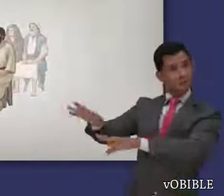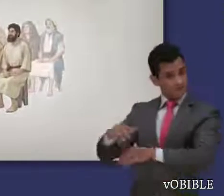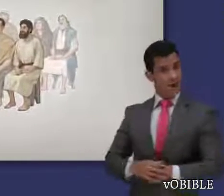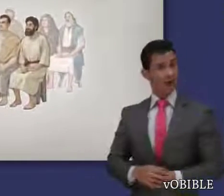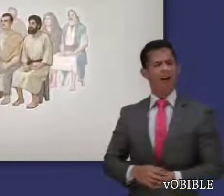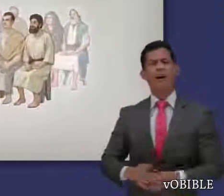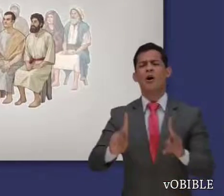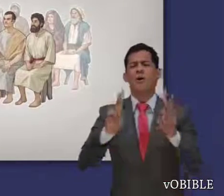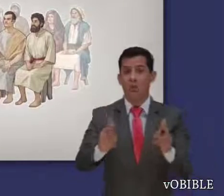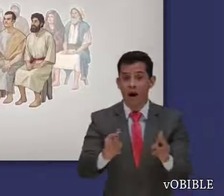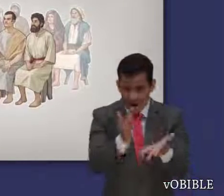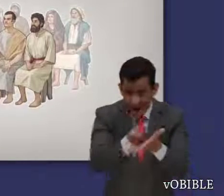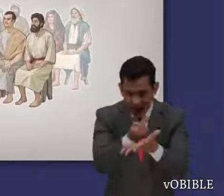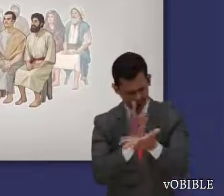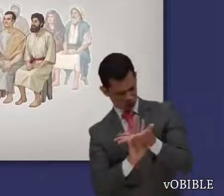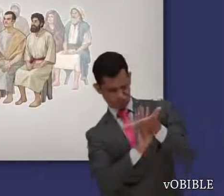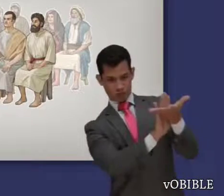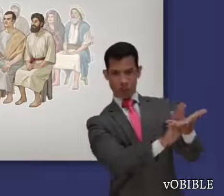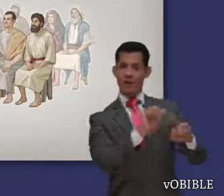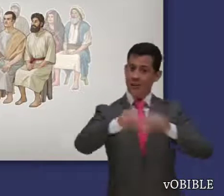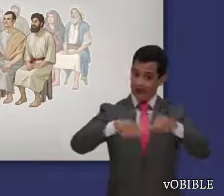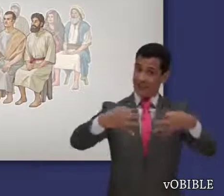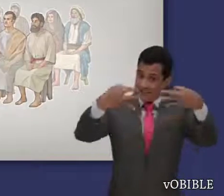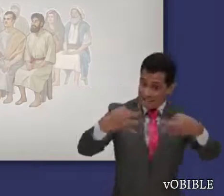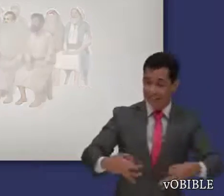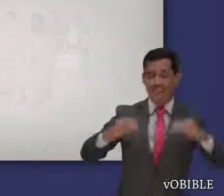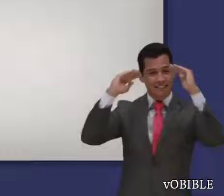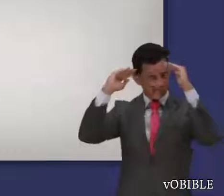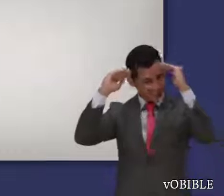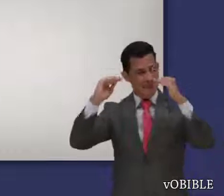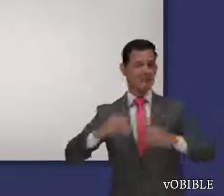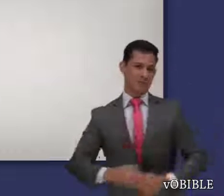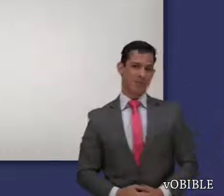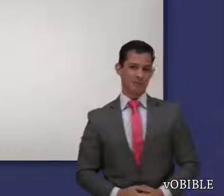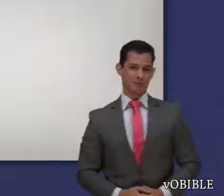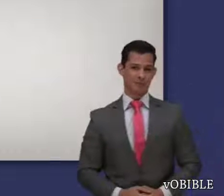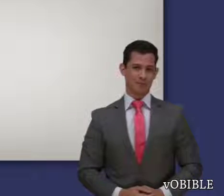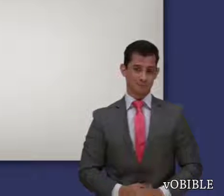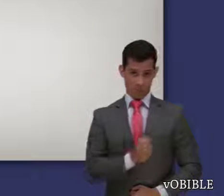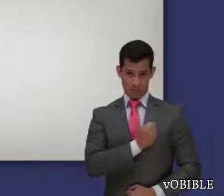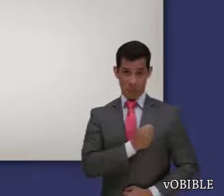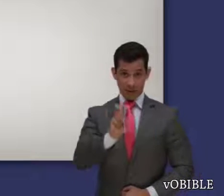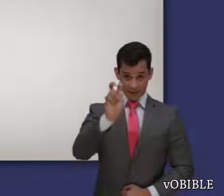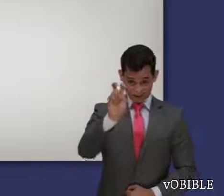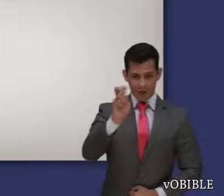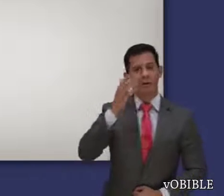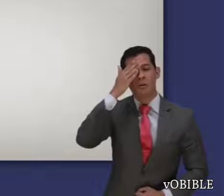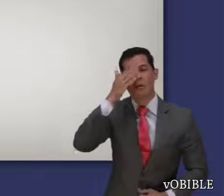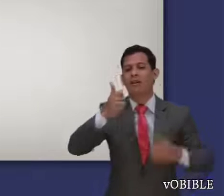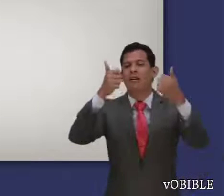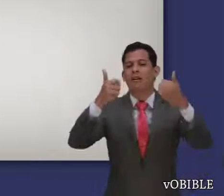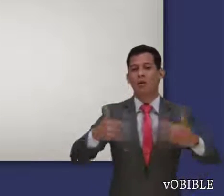se revestir da nova personalidade que está de acordo com a vontade de Jeová. No capítulo 5,